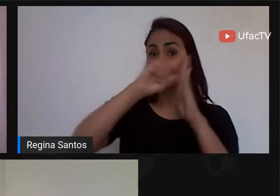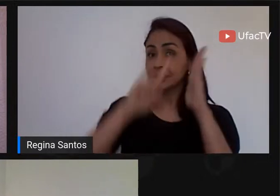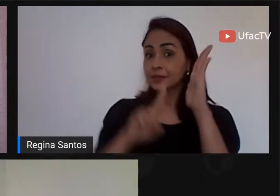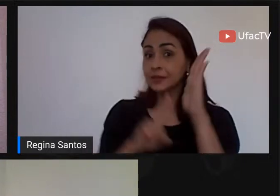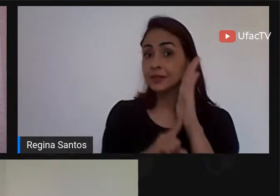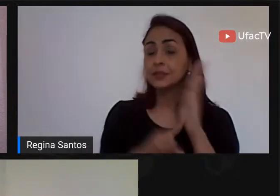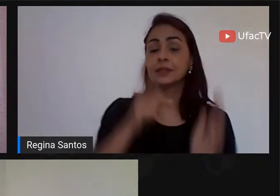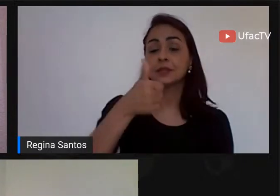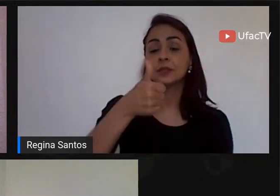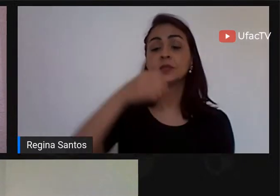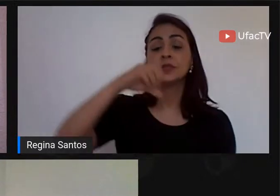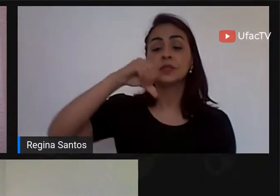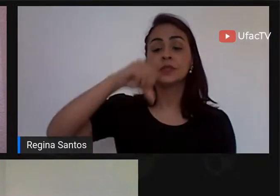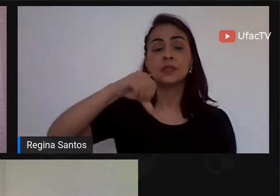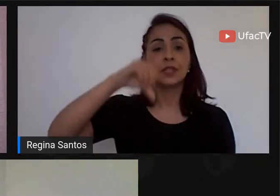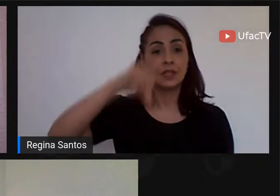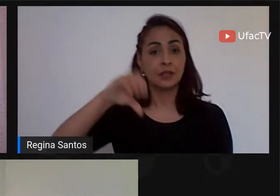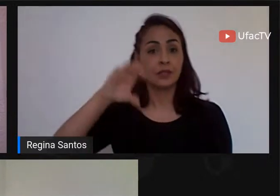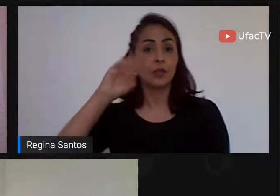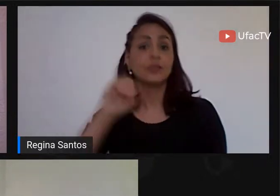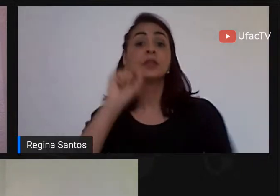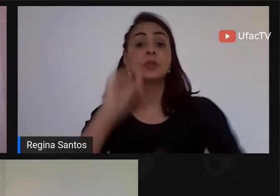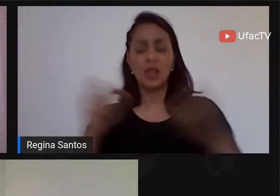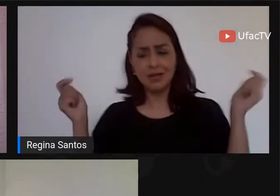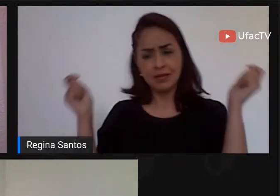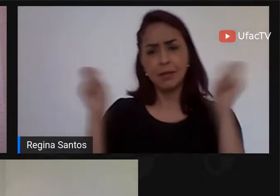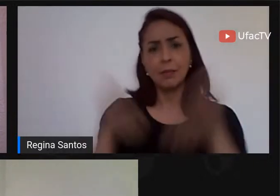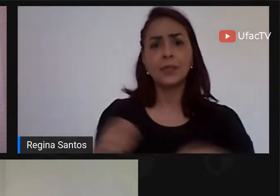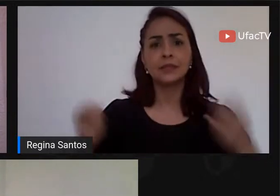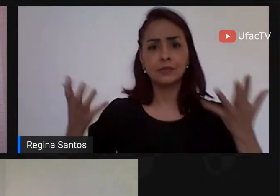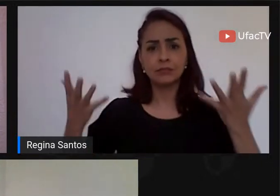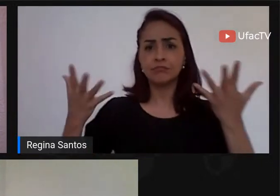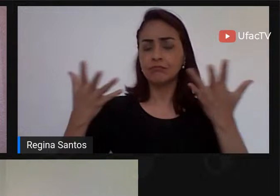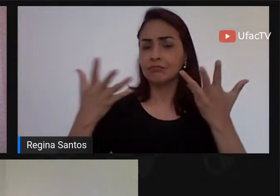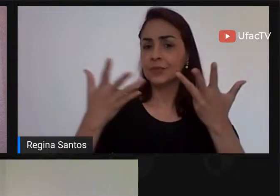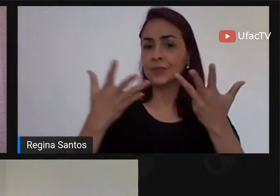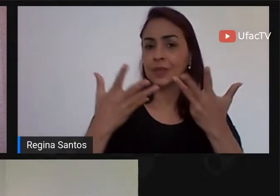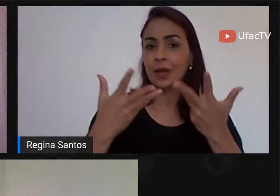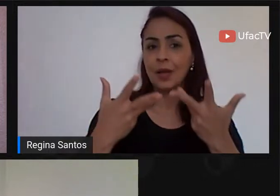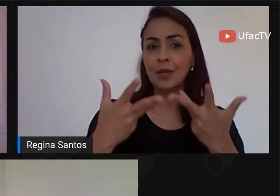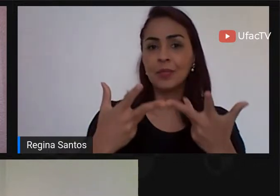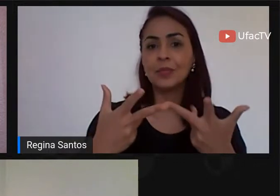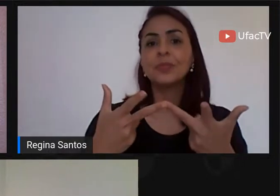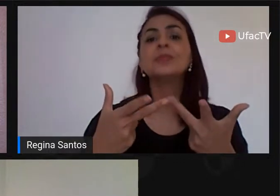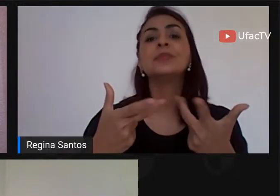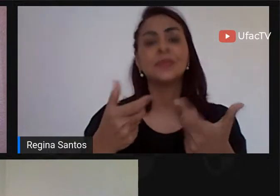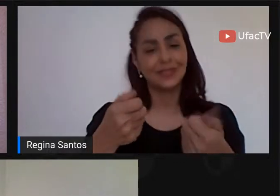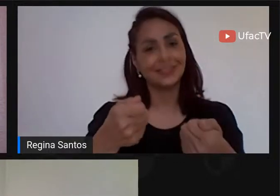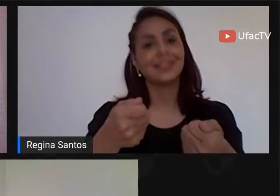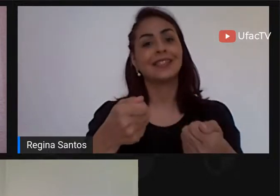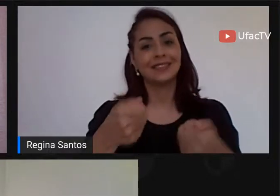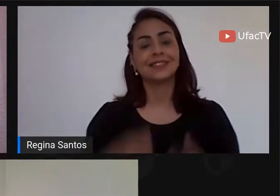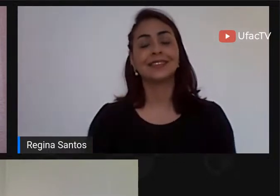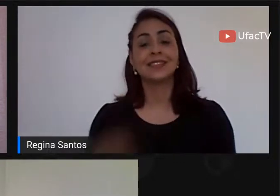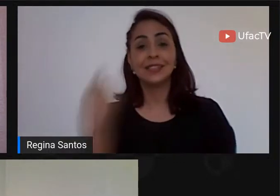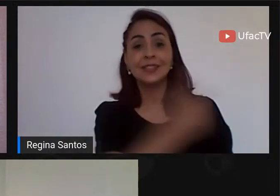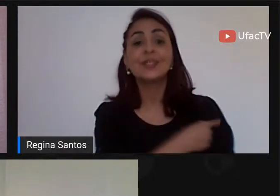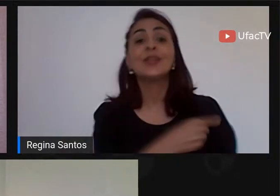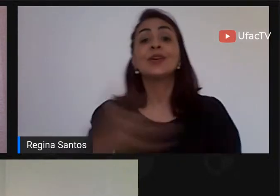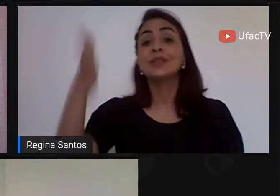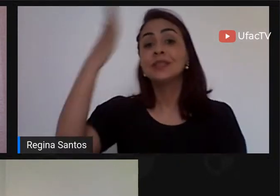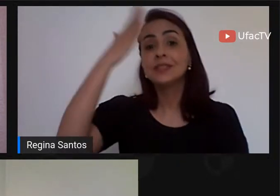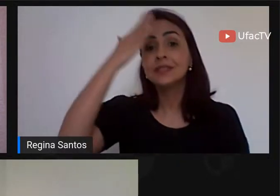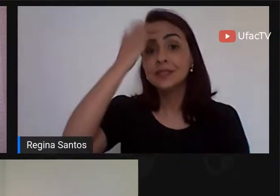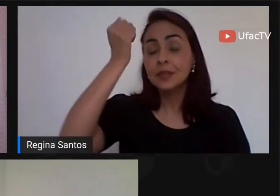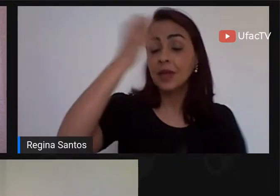de capacidade ou de habilidade impera na memória discursiva e ainda enrompe nos planos. Nós sabemos que a leitura vai